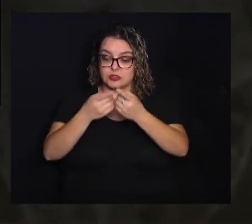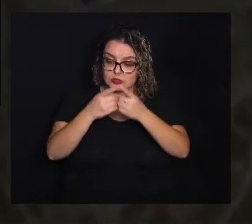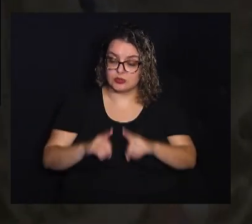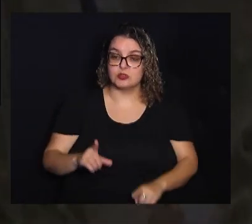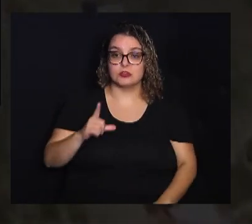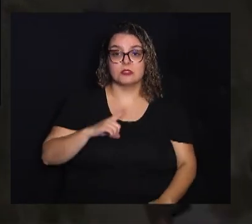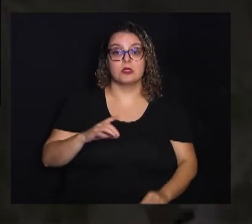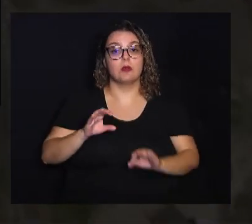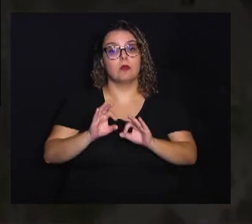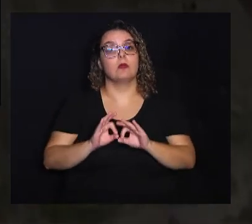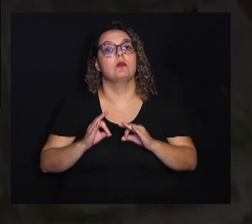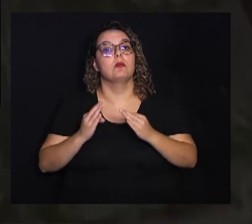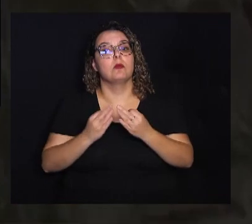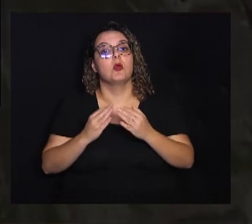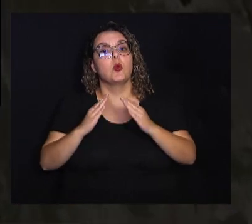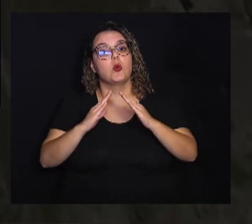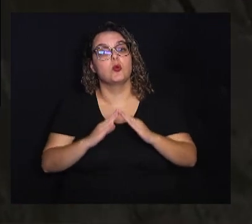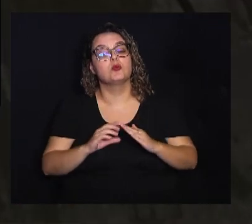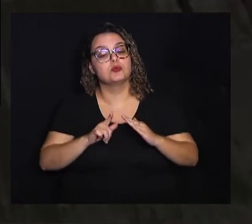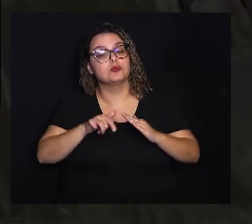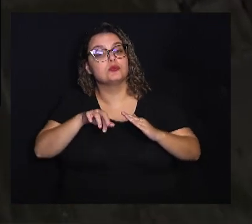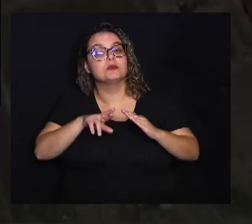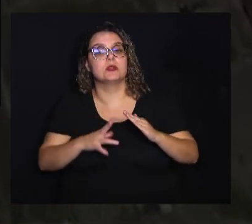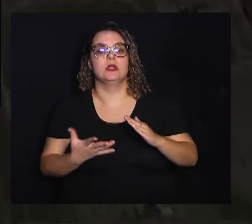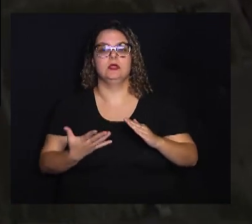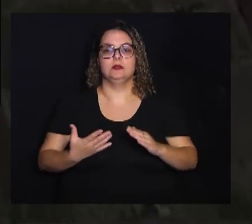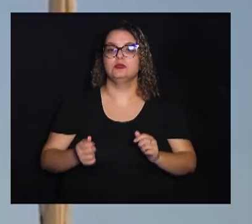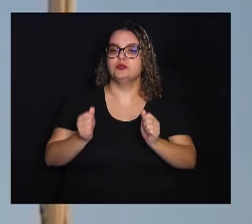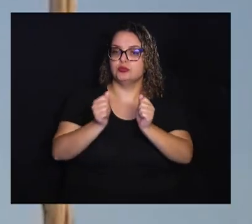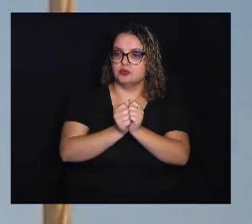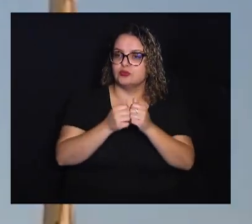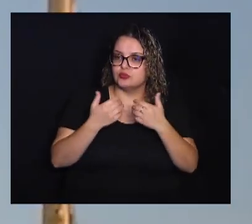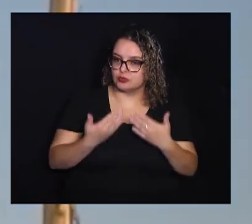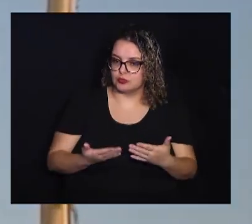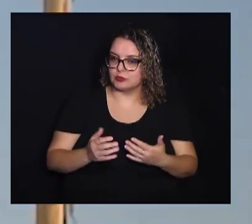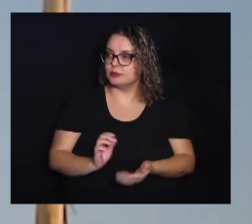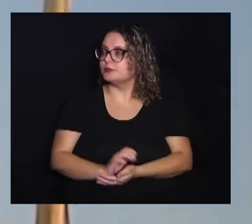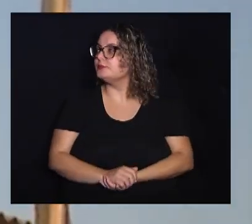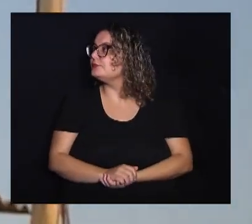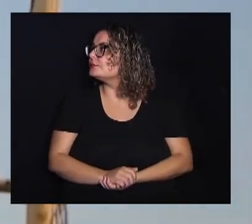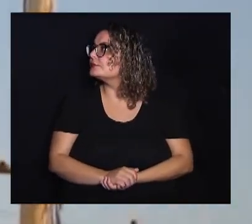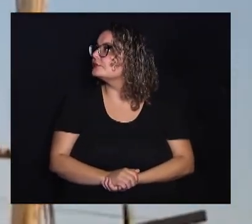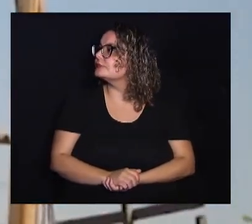lar para morar, para residir com sua família.